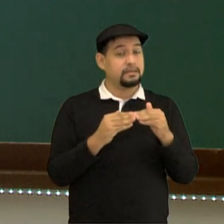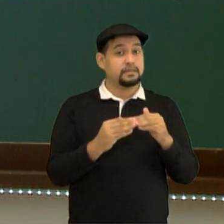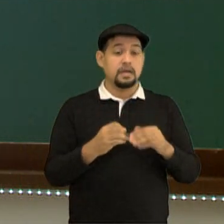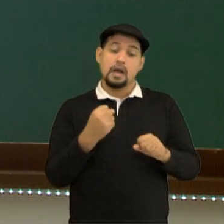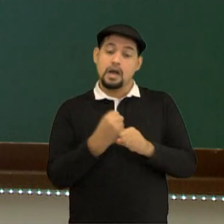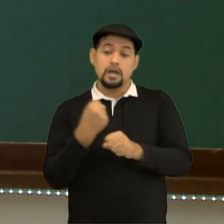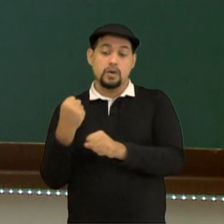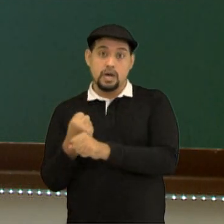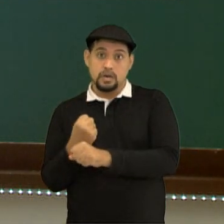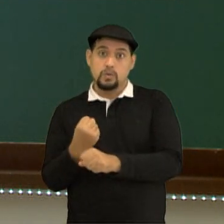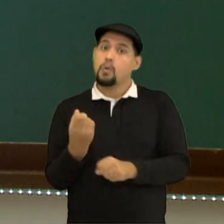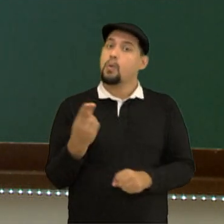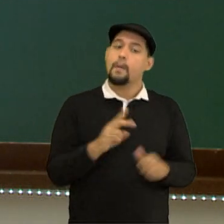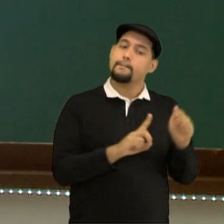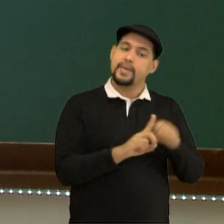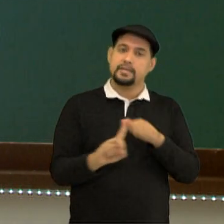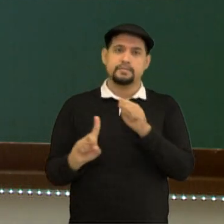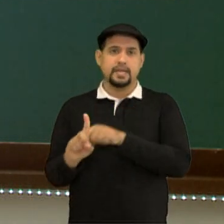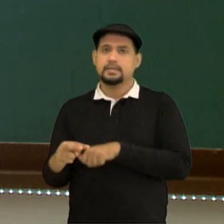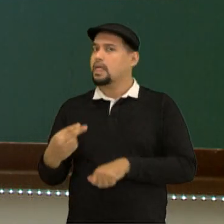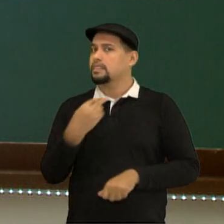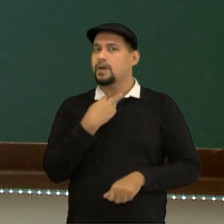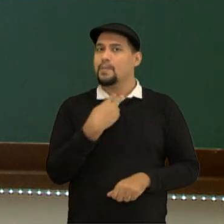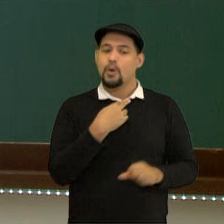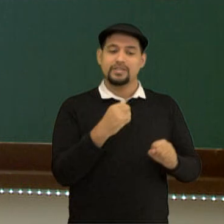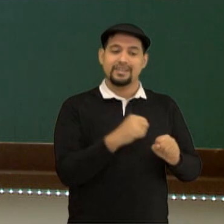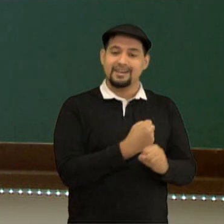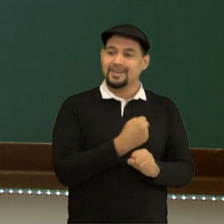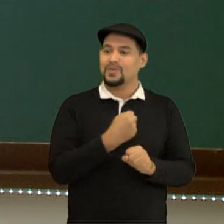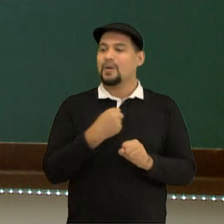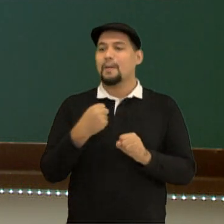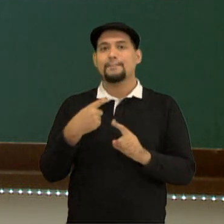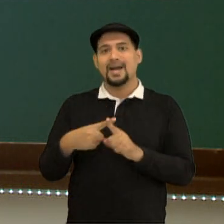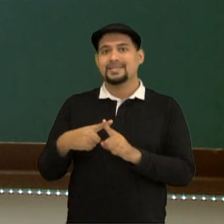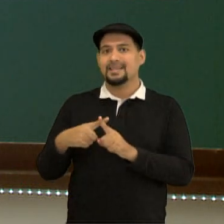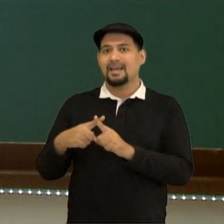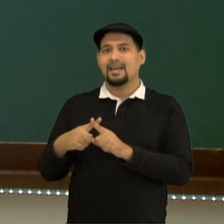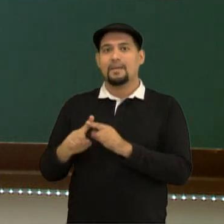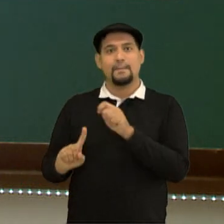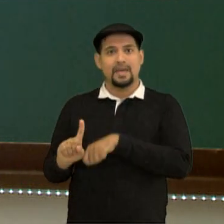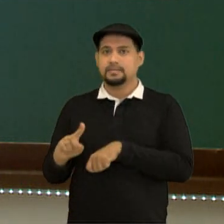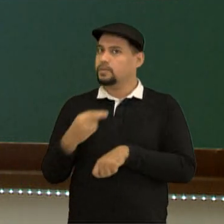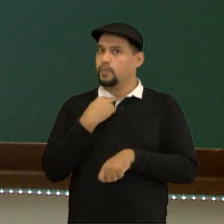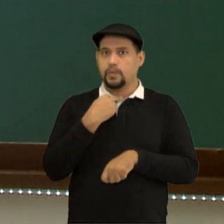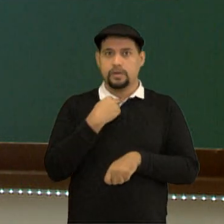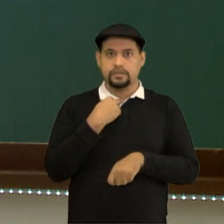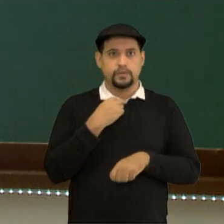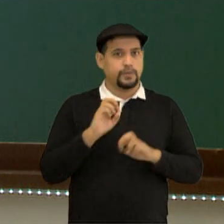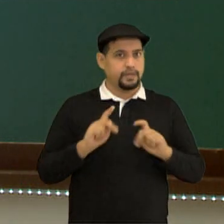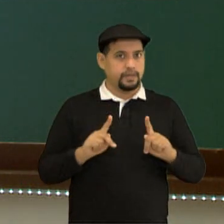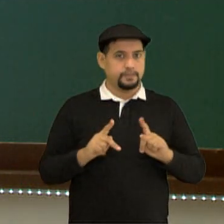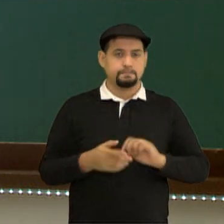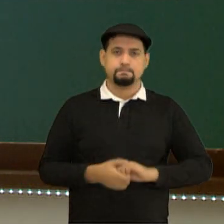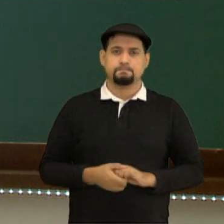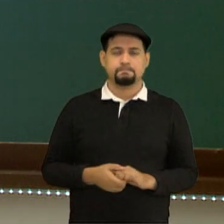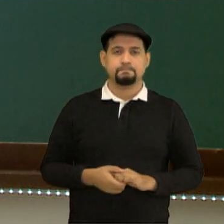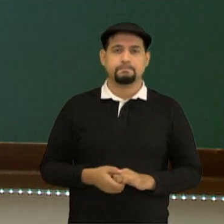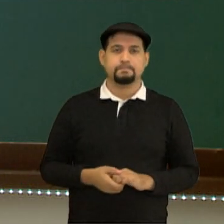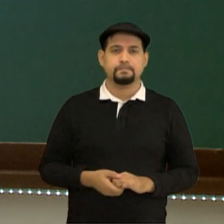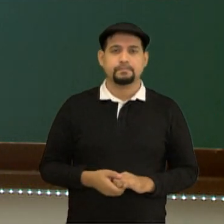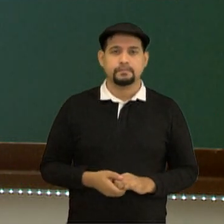combinarem. E a taxa, lembrando, ela tem que estar na forma decimal também. Tranquilo, gente? Então